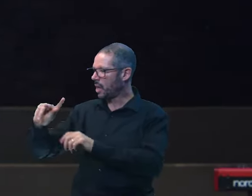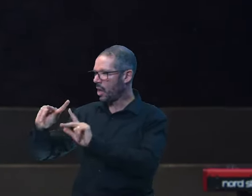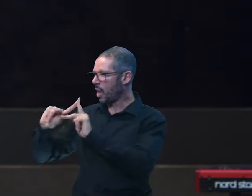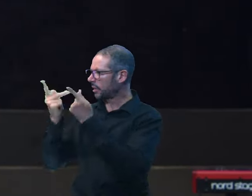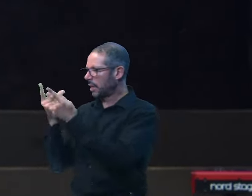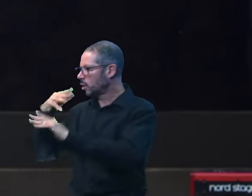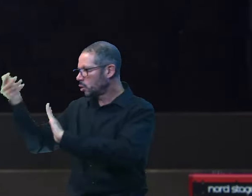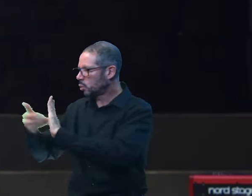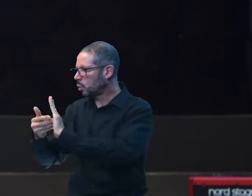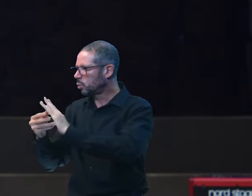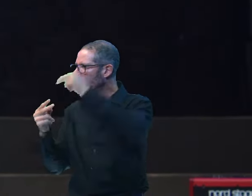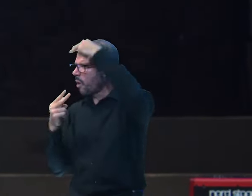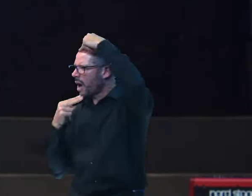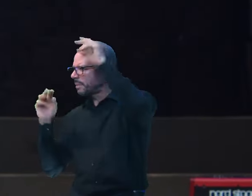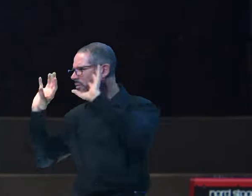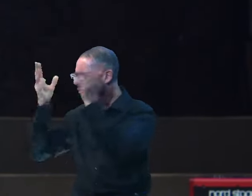cabrito.